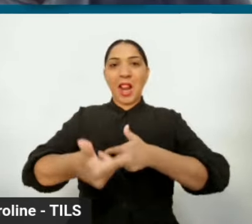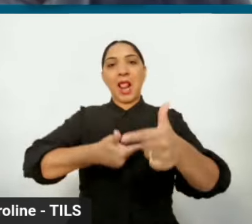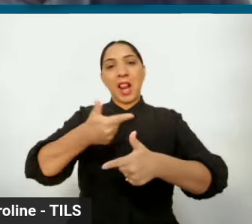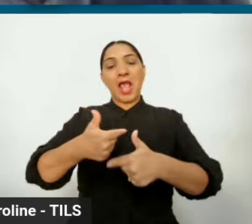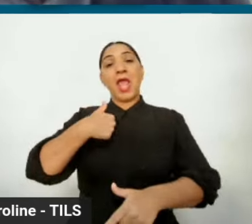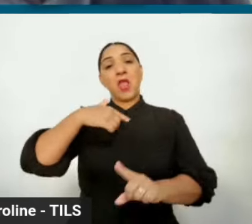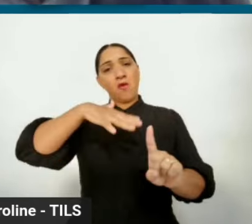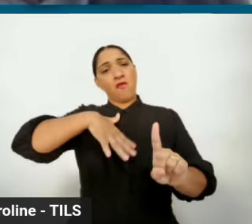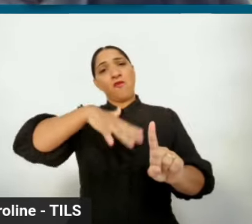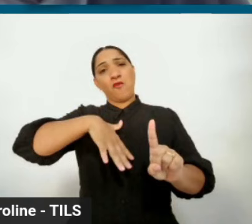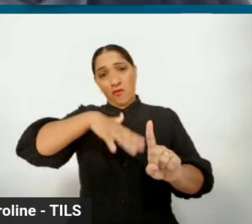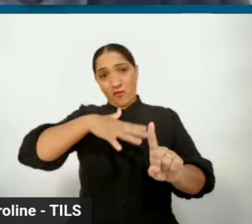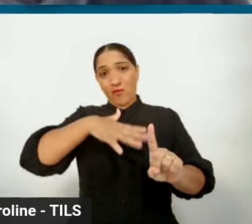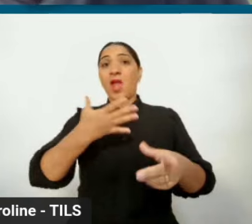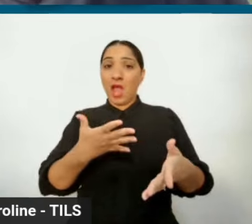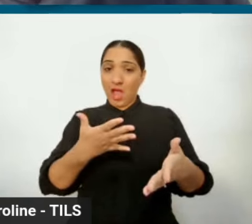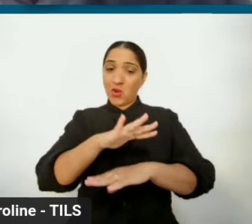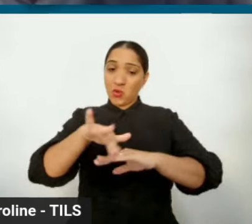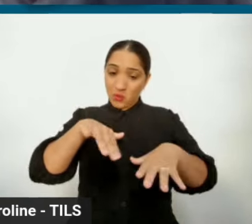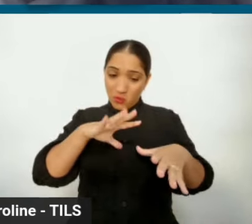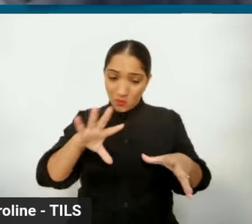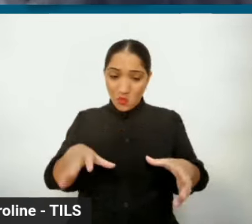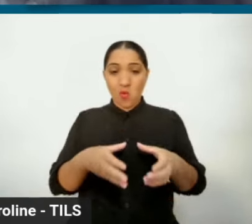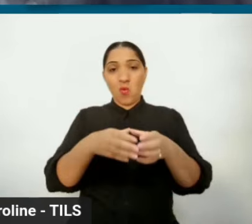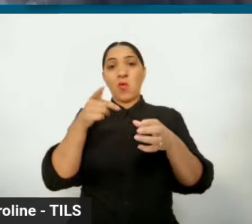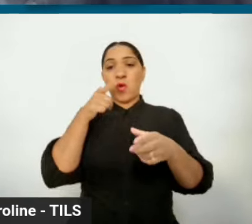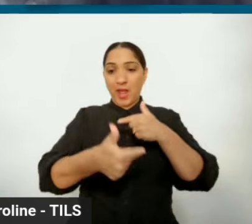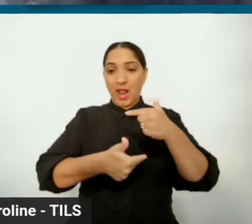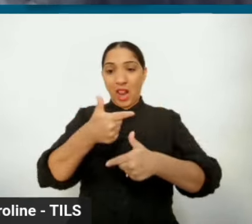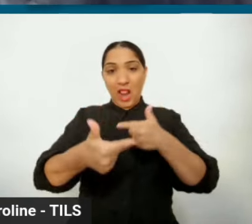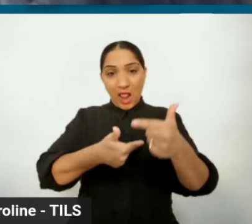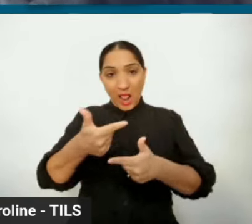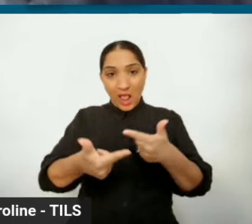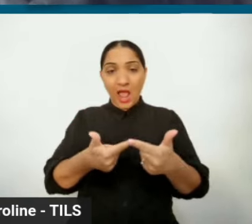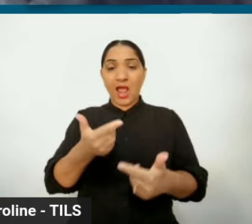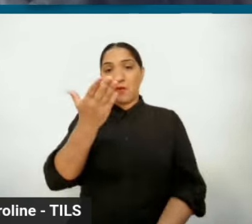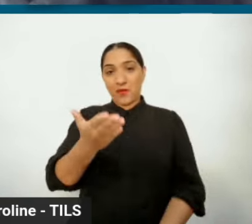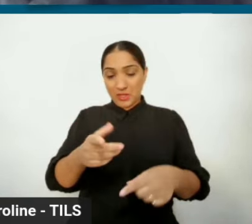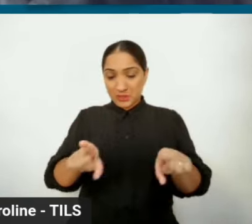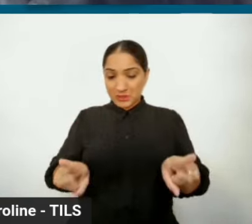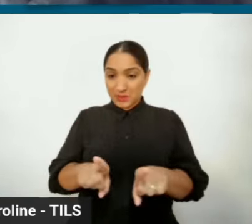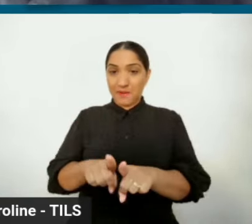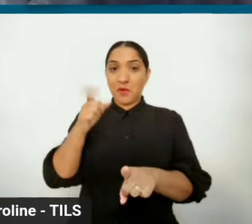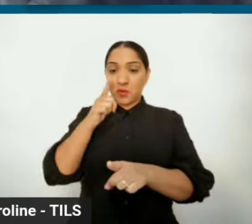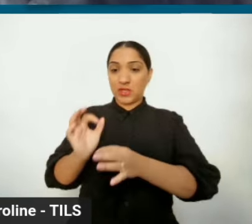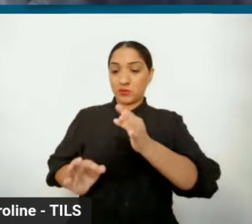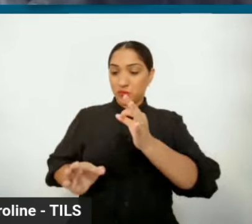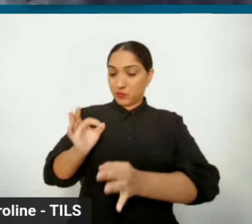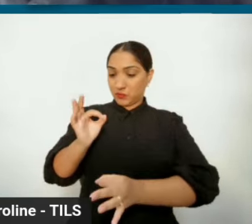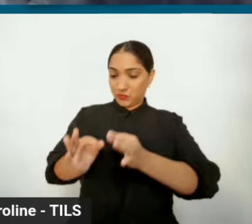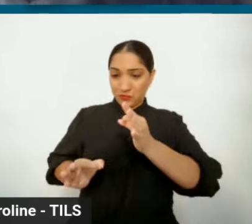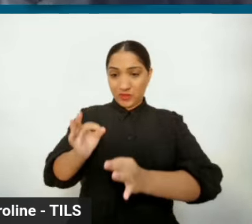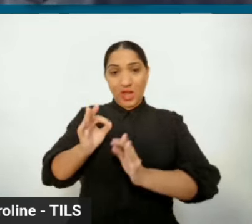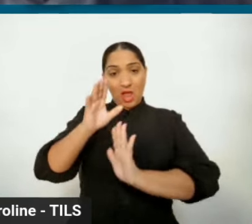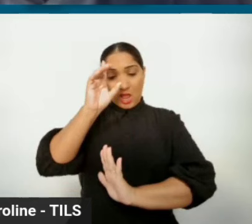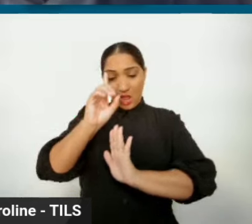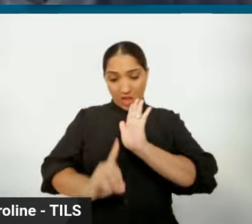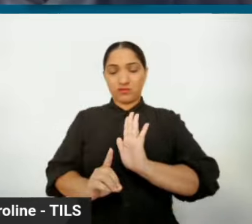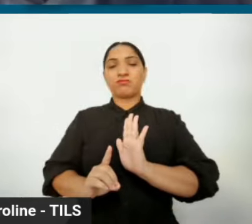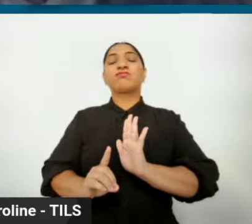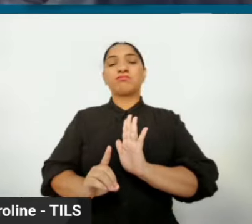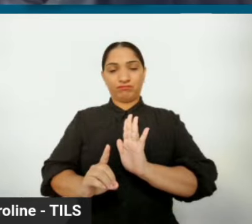sua equipe, sou fã do seu escritório, assim como a sua atuação no direito na garantia dos direitos das pessoas